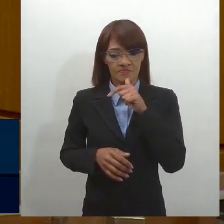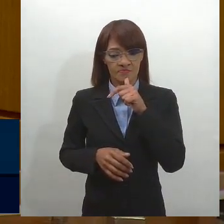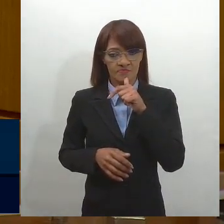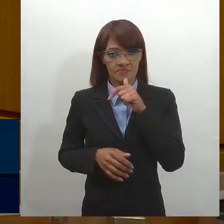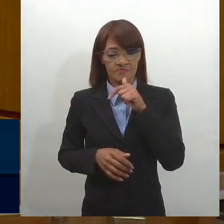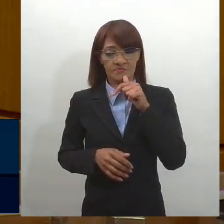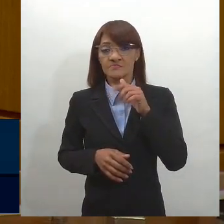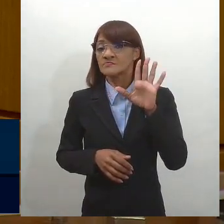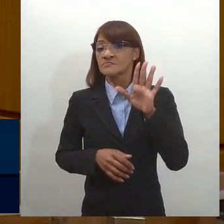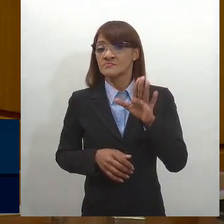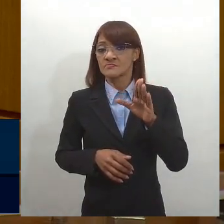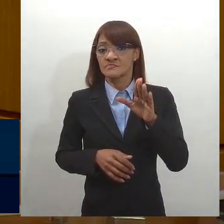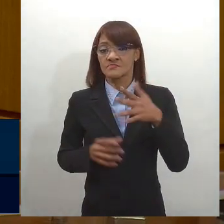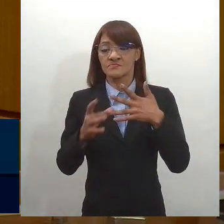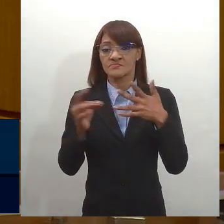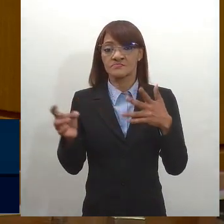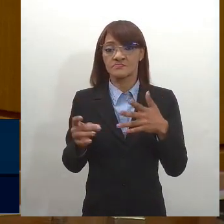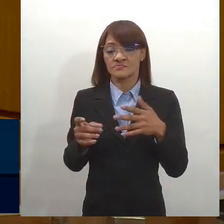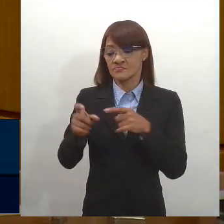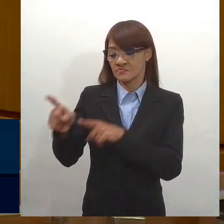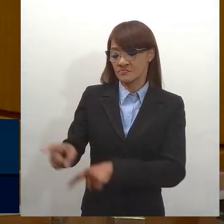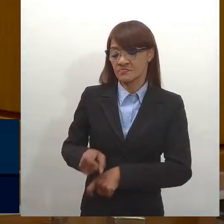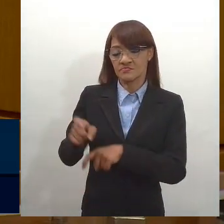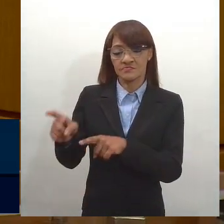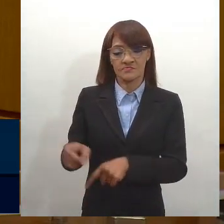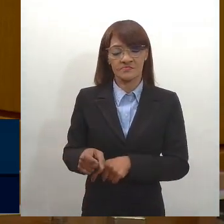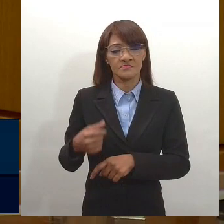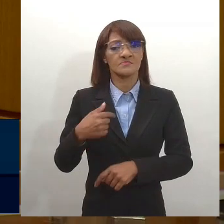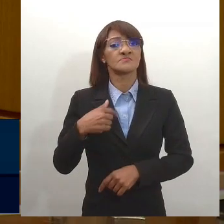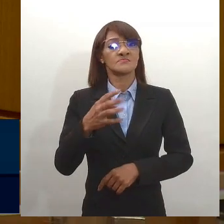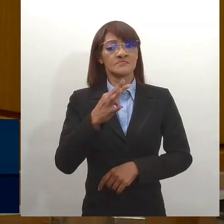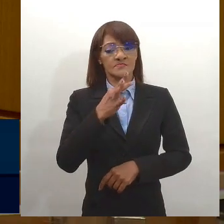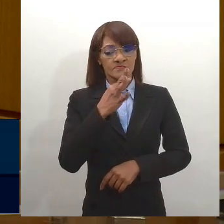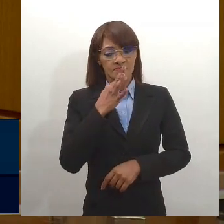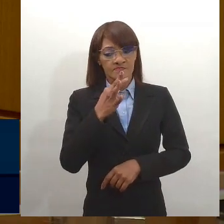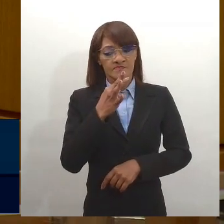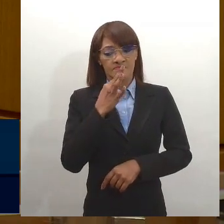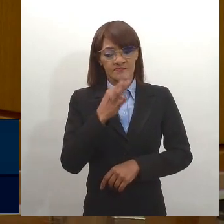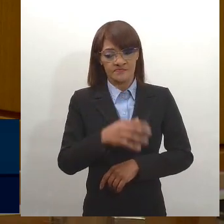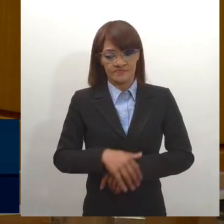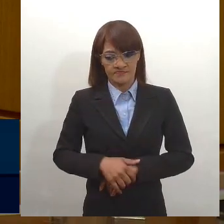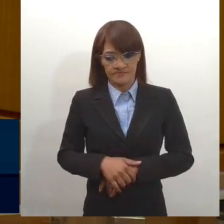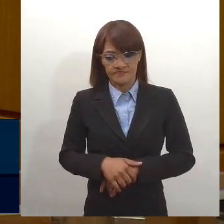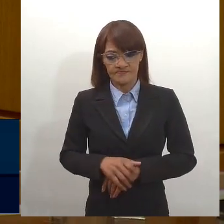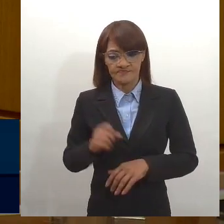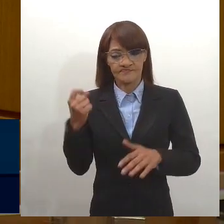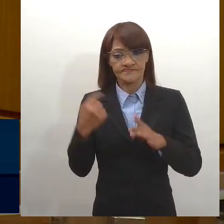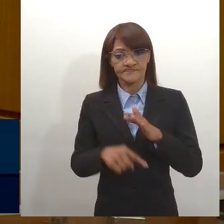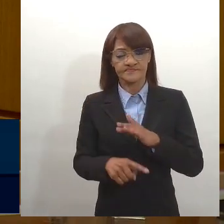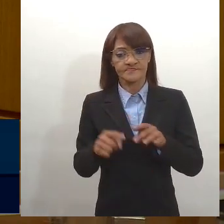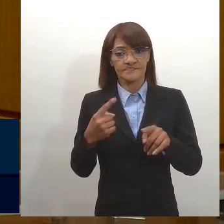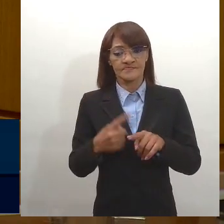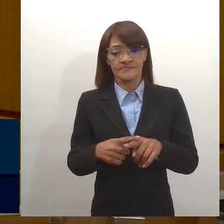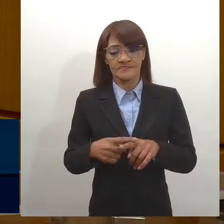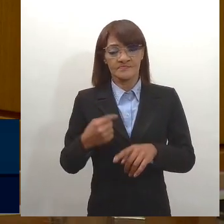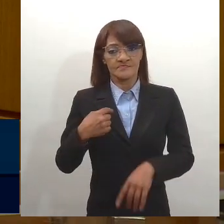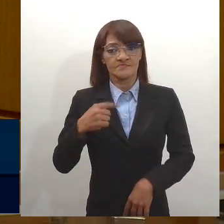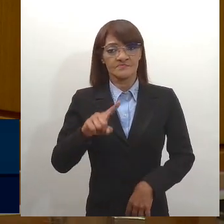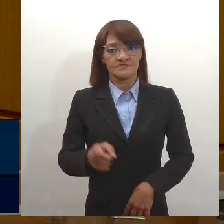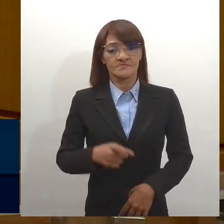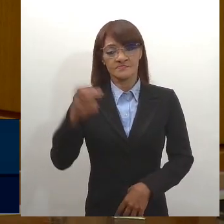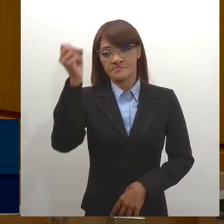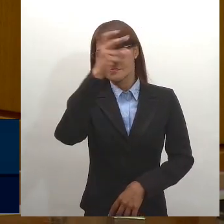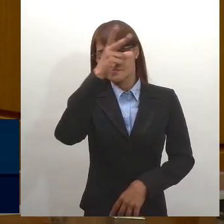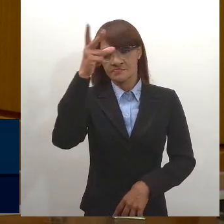eu conheço a fundo até por ter sido prefeito da nossa cidade, Nossa Senhora da Glória, e ter trabalhado